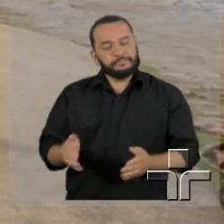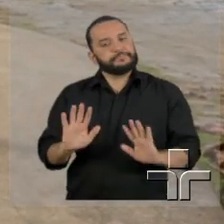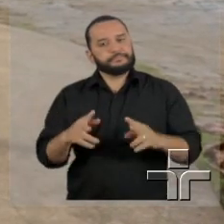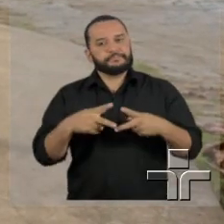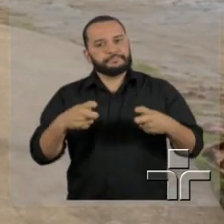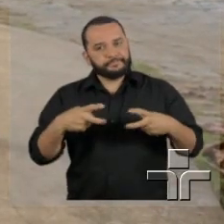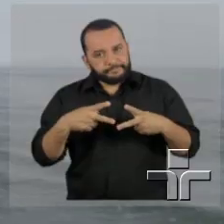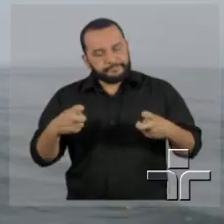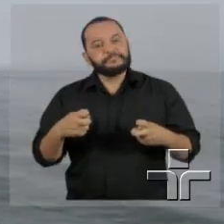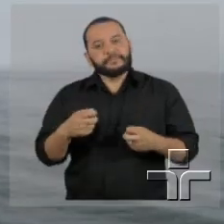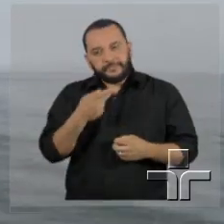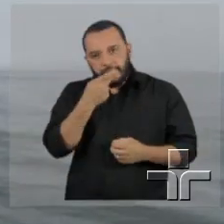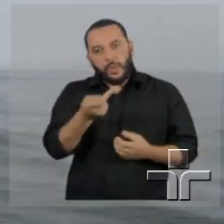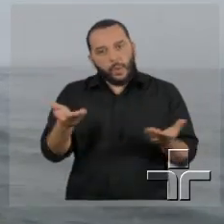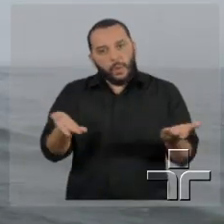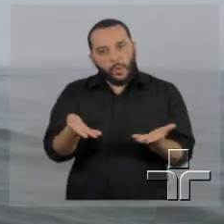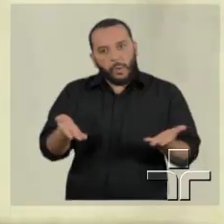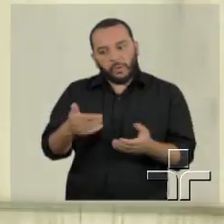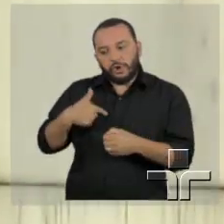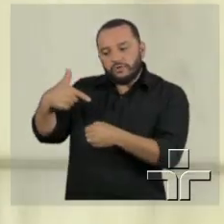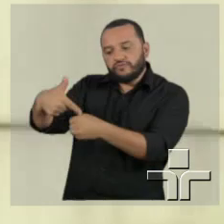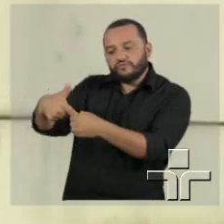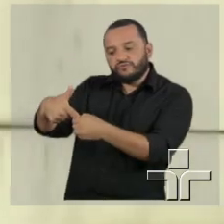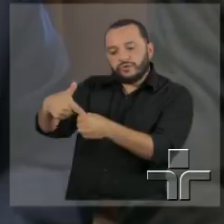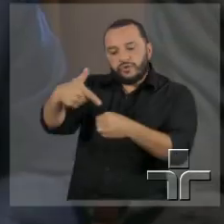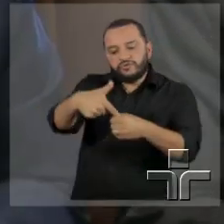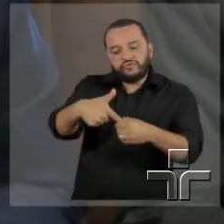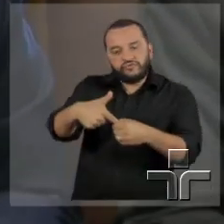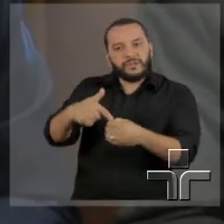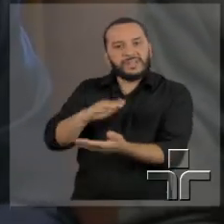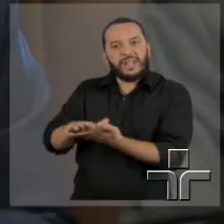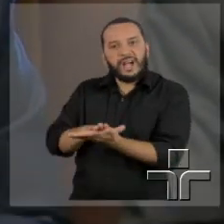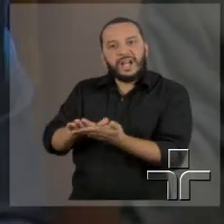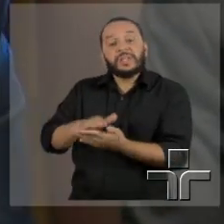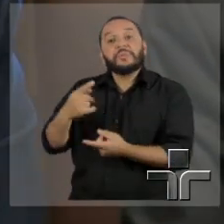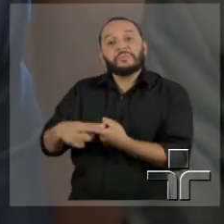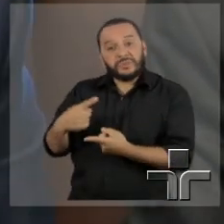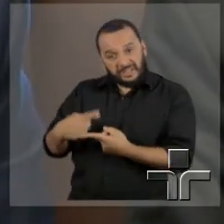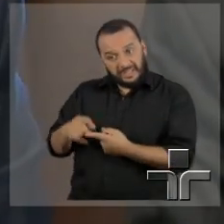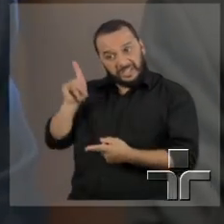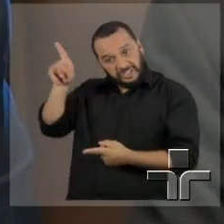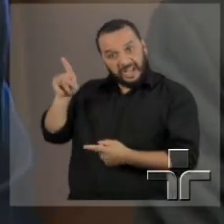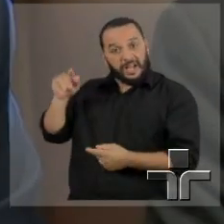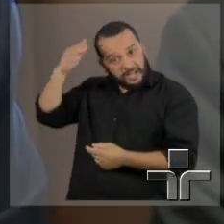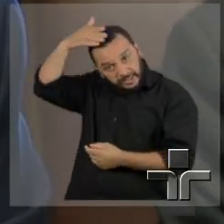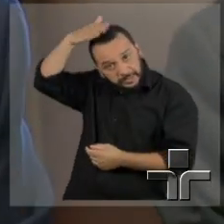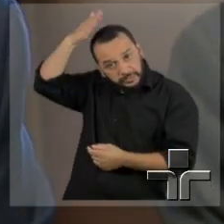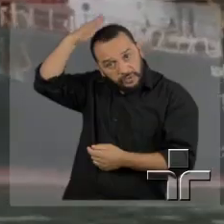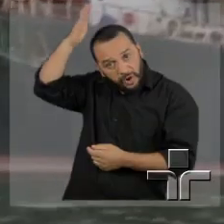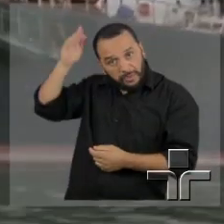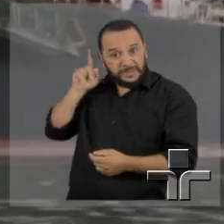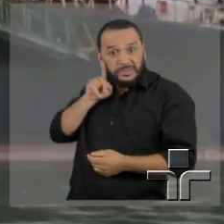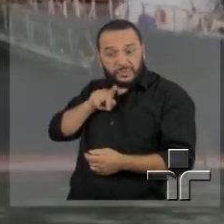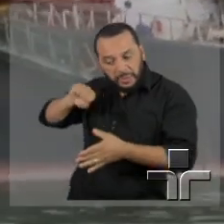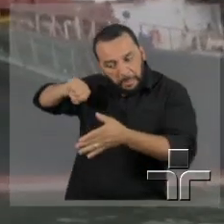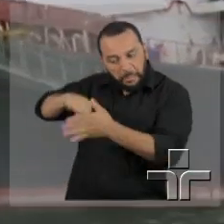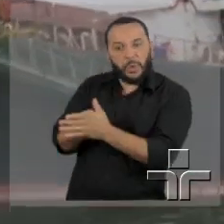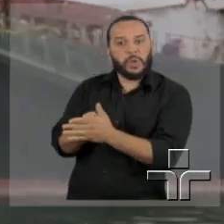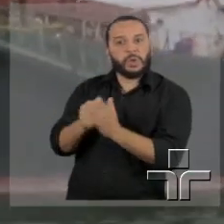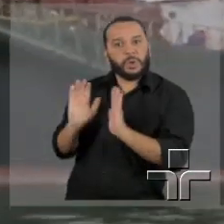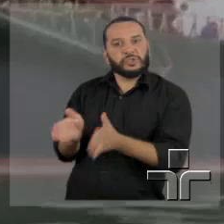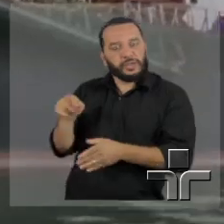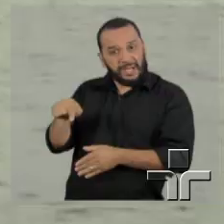Petrobras confirmou hoje que não abasteceu os navios iranianos, porque eles são alvo de sanções do governo dos Estados Unidos, que se